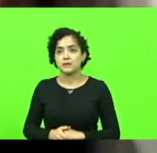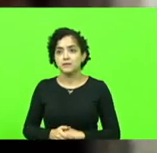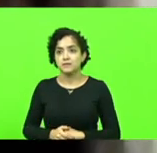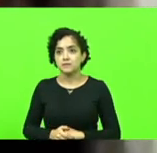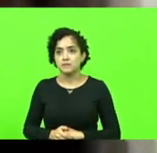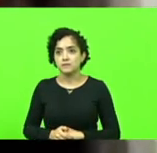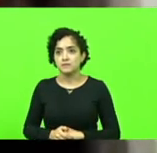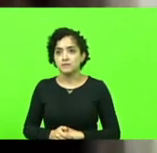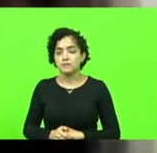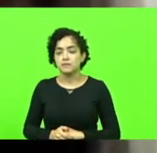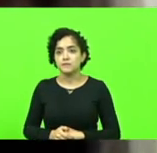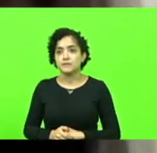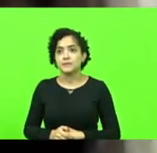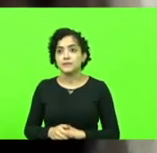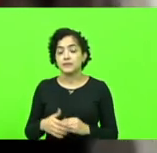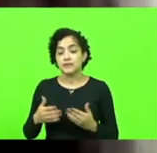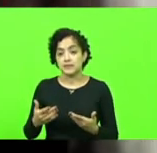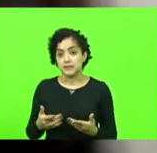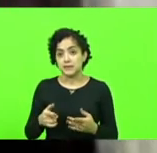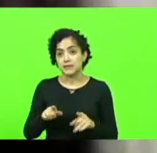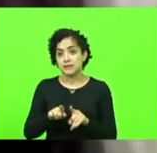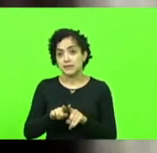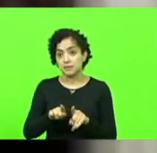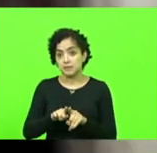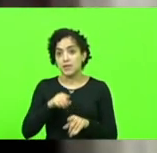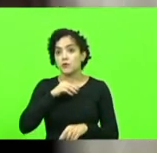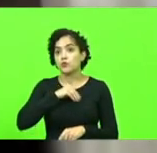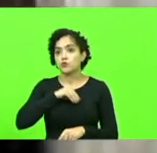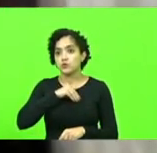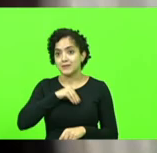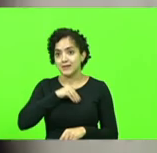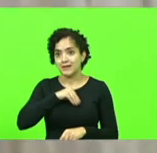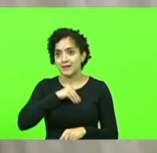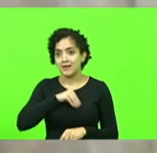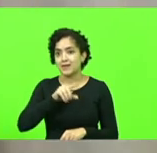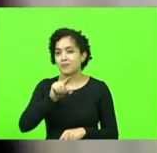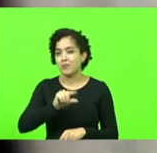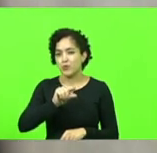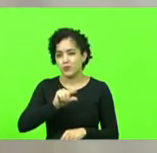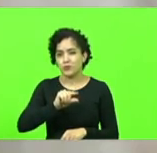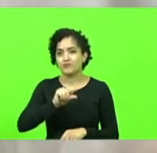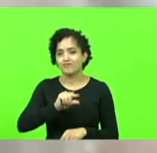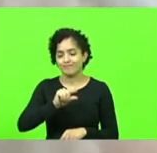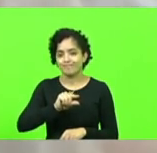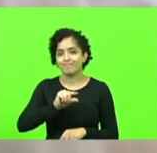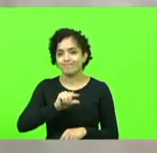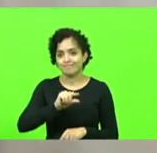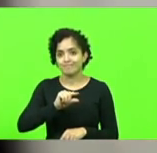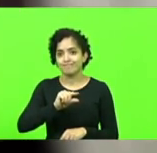Eu acho também que o salário que a gente recebe é muito pouco para sobreviver.